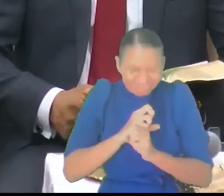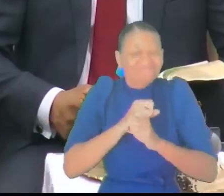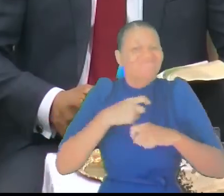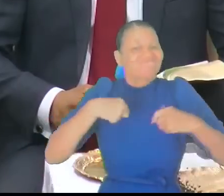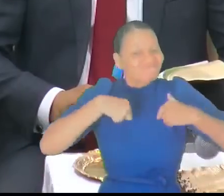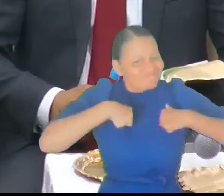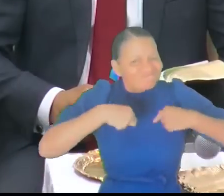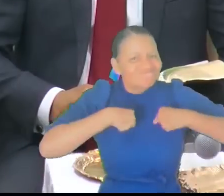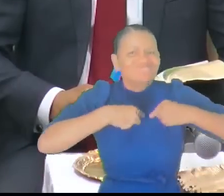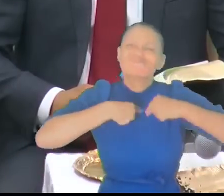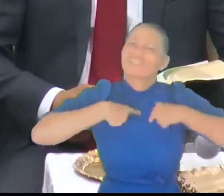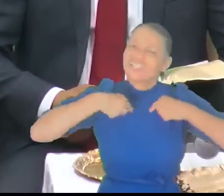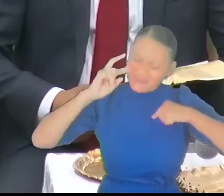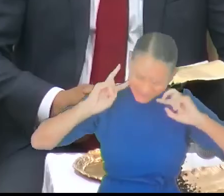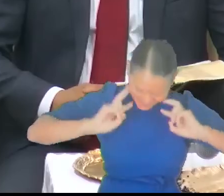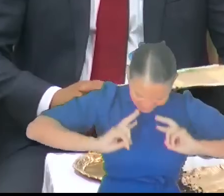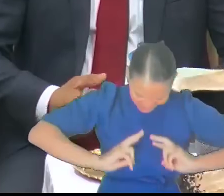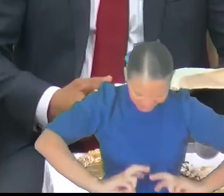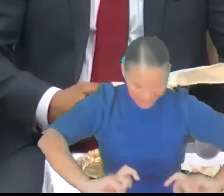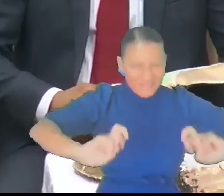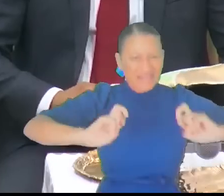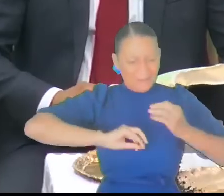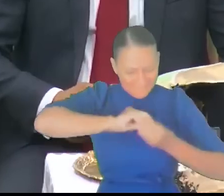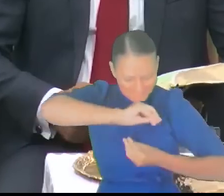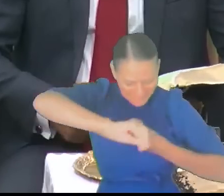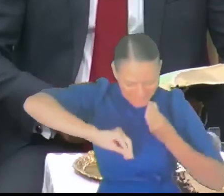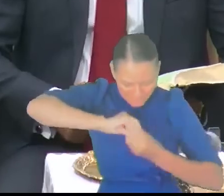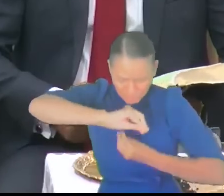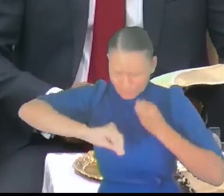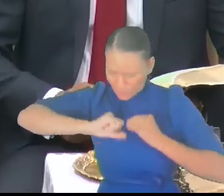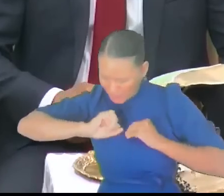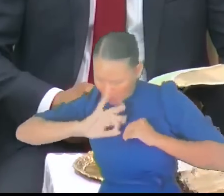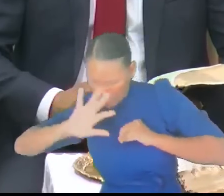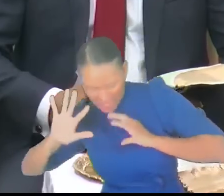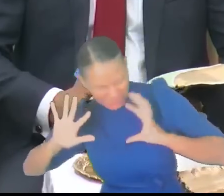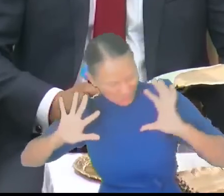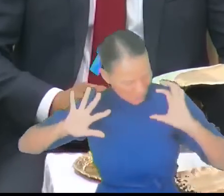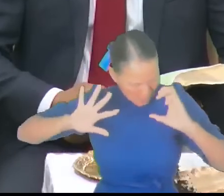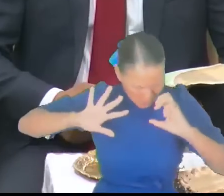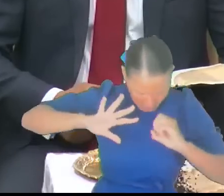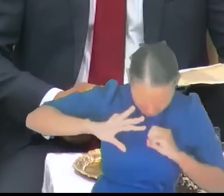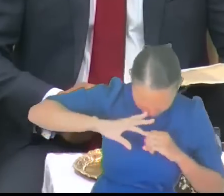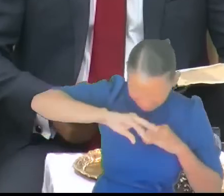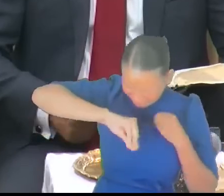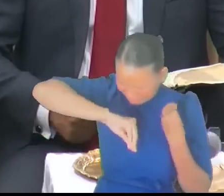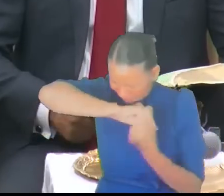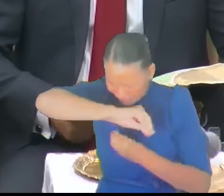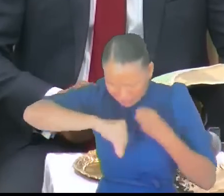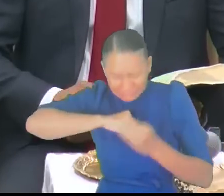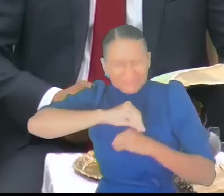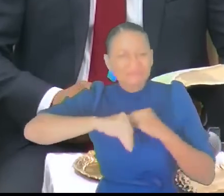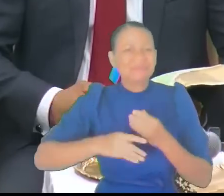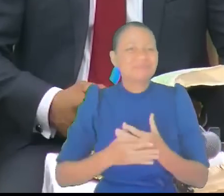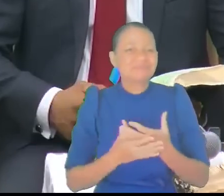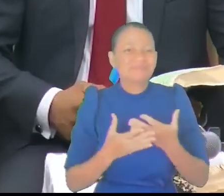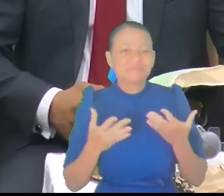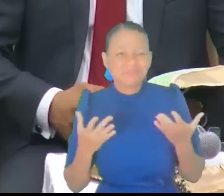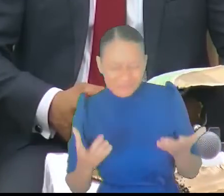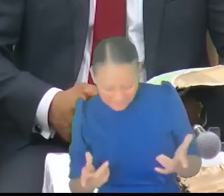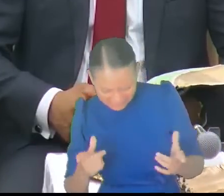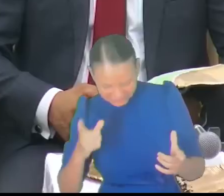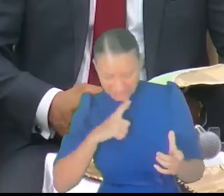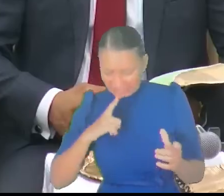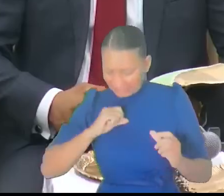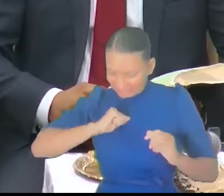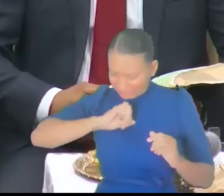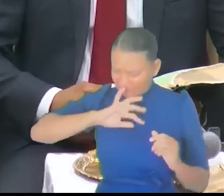ainda vejo essa mistura da madrugada, da aurora, da alva do dia, um pouco de